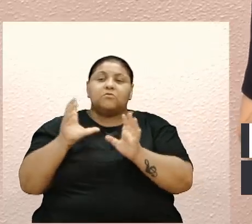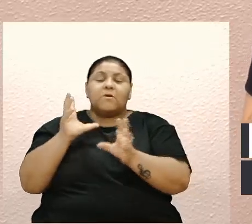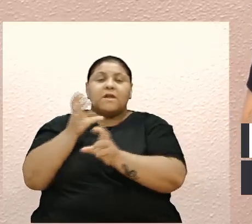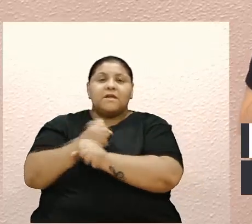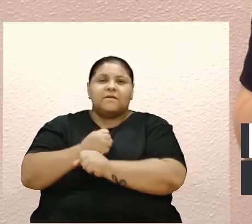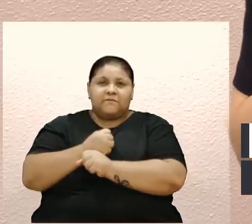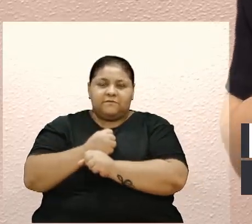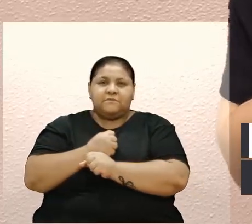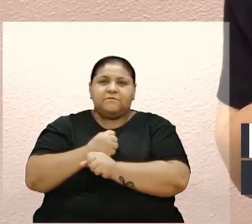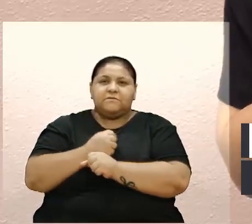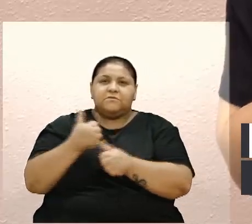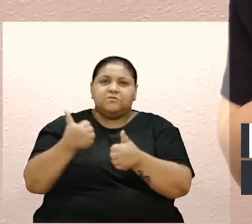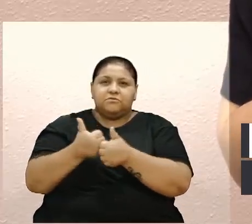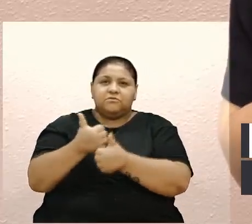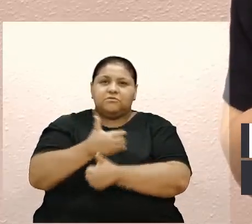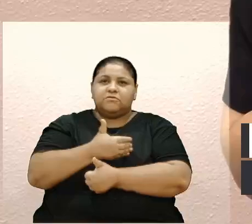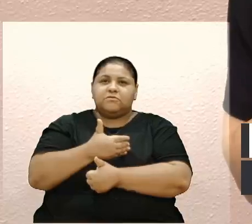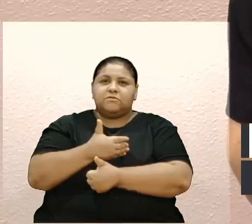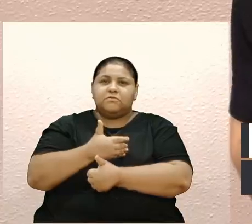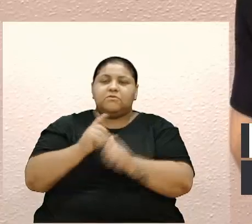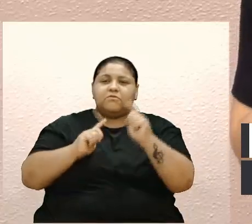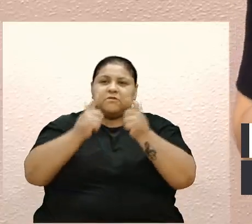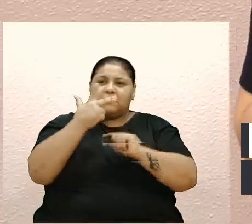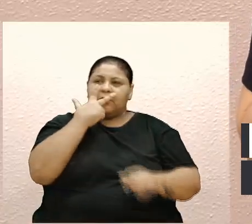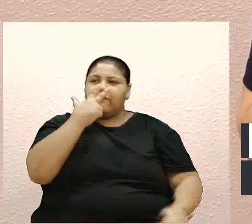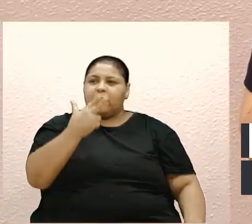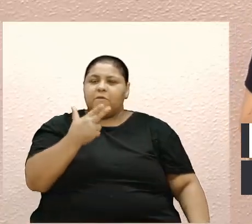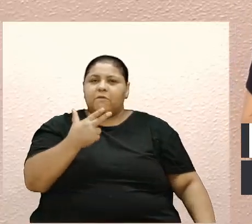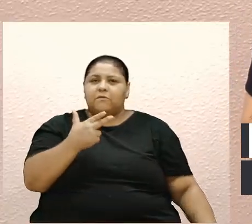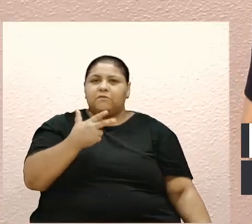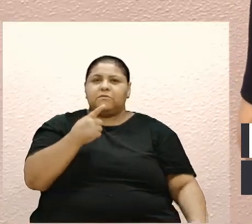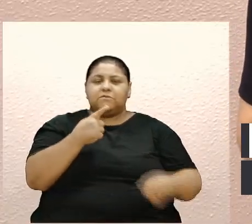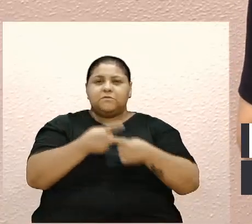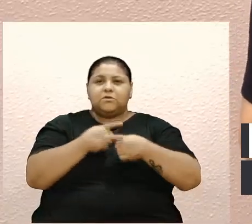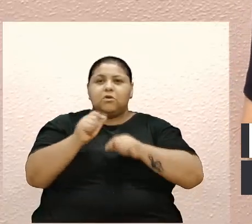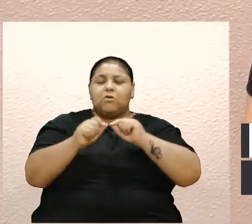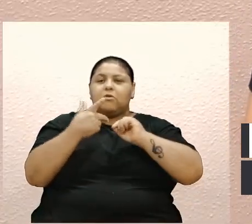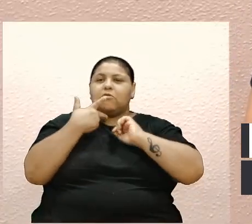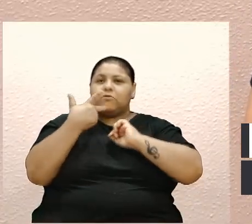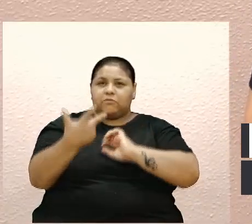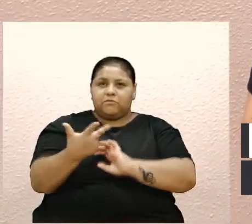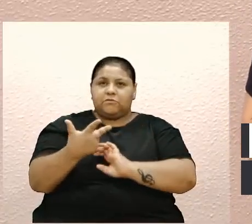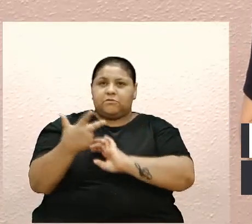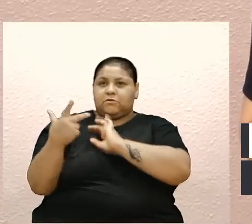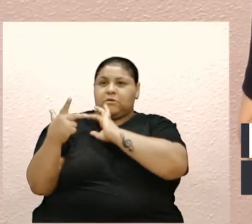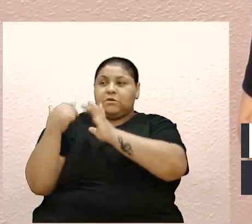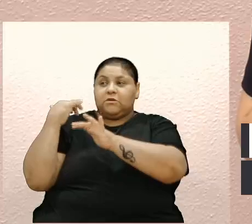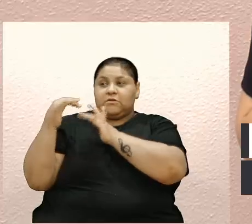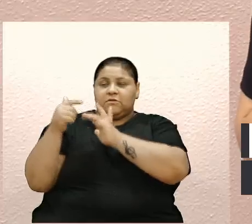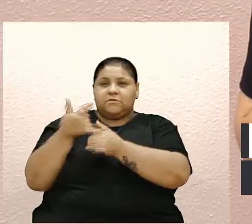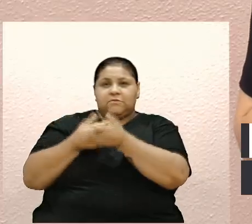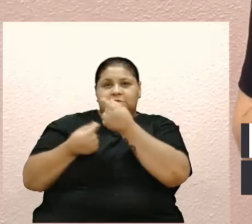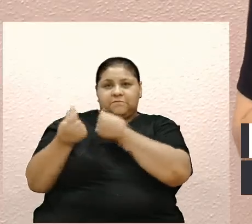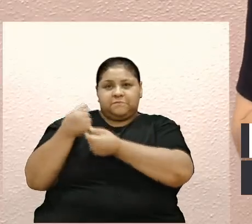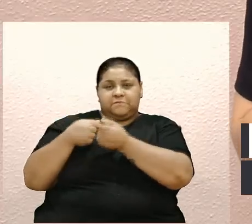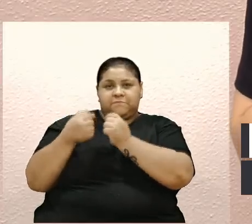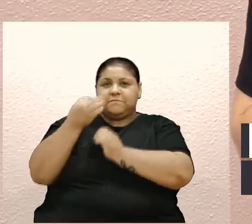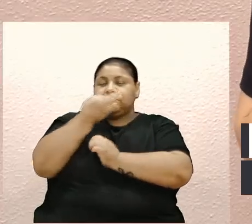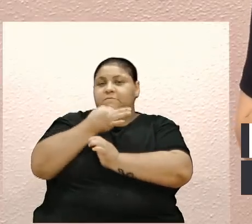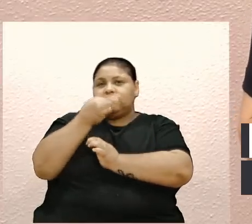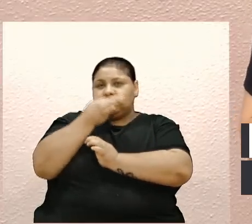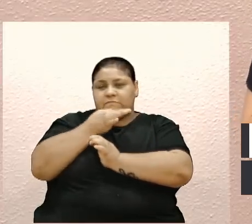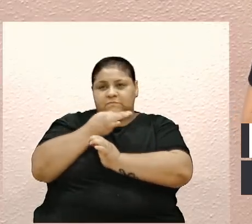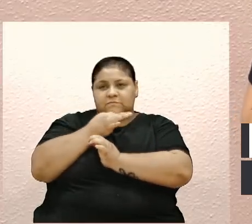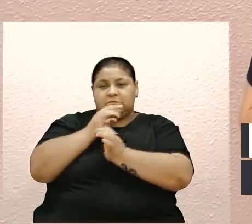e a parceria público-privado, o carnaval da mesma forma. Como falei, é algo que movimenta a economia da nossa cidade também